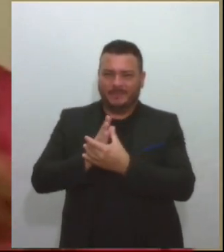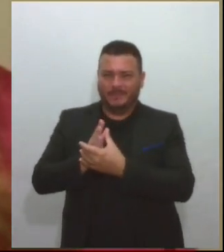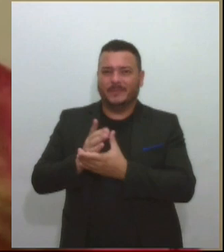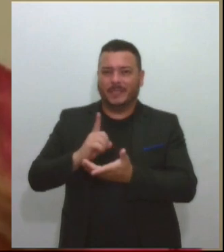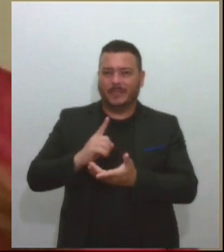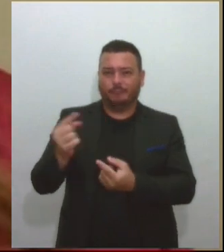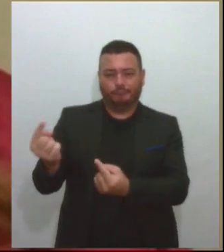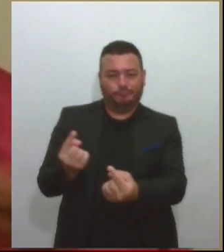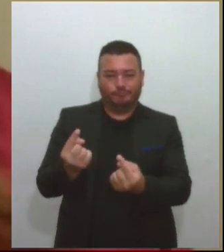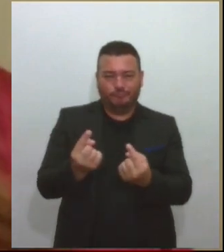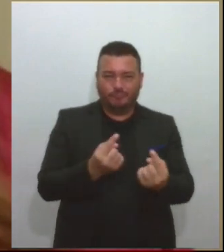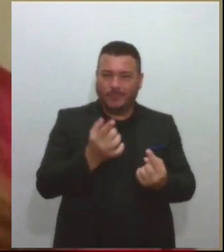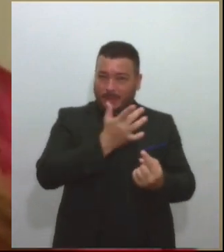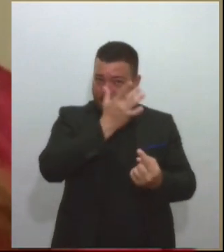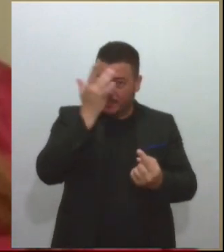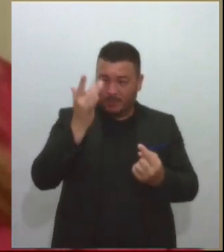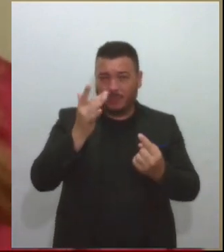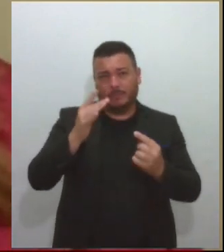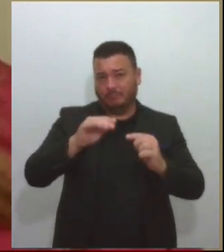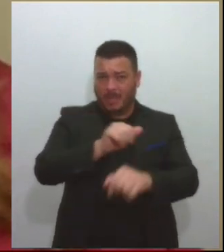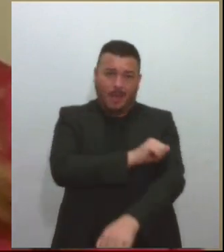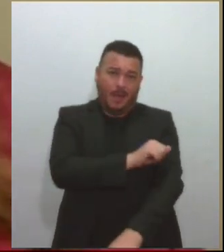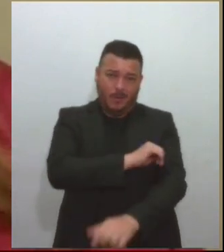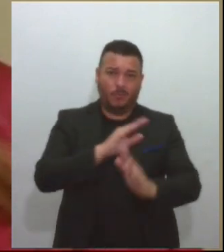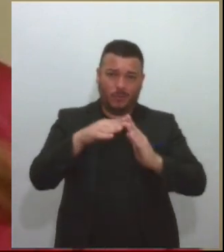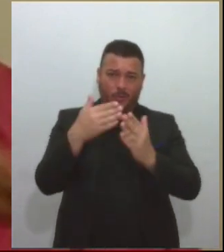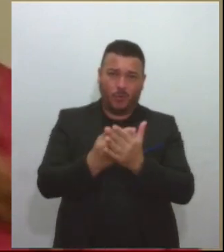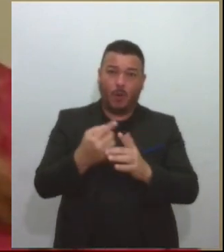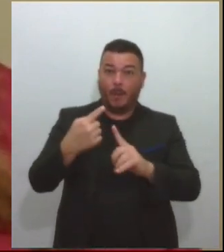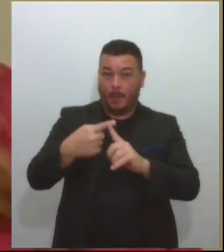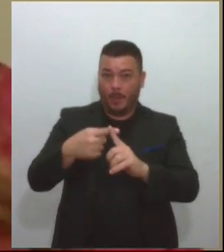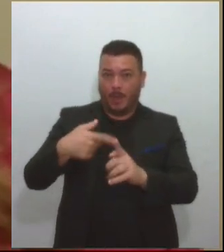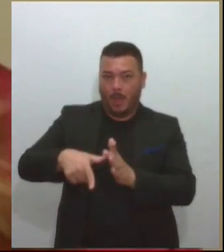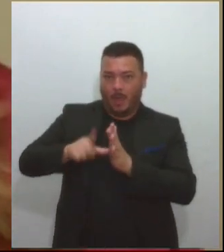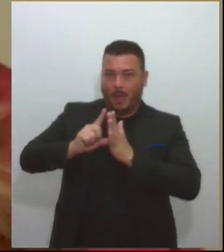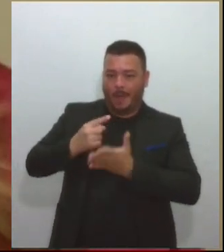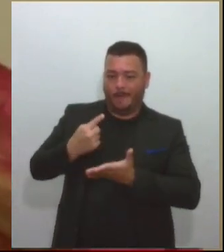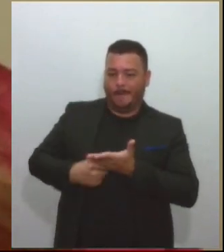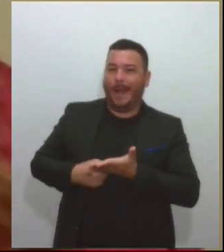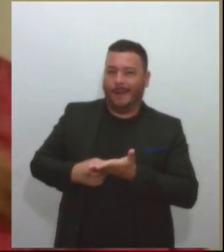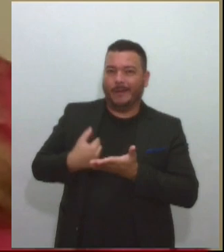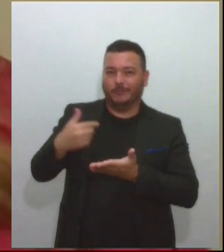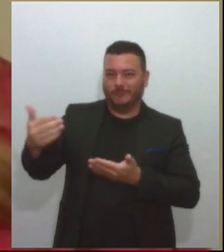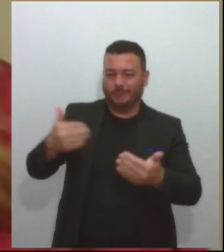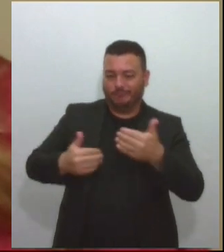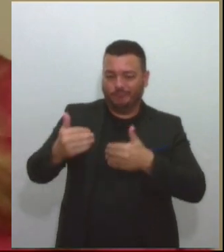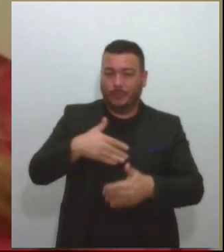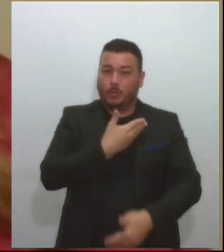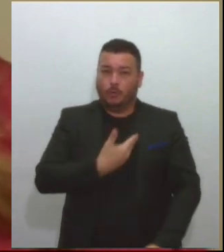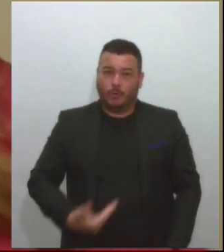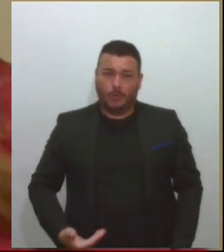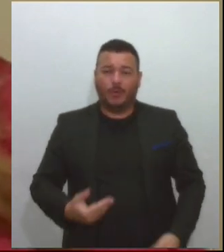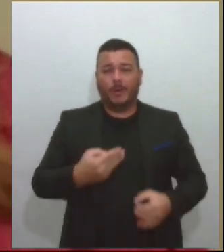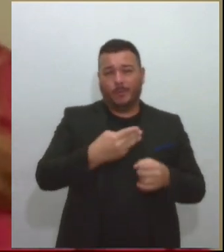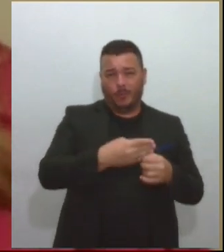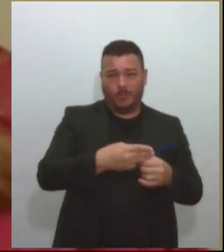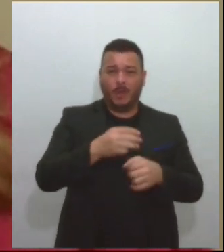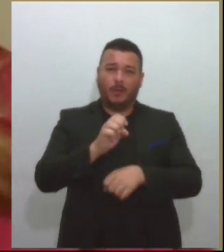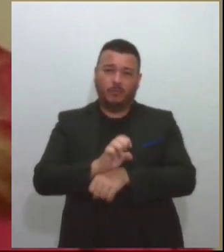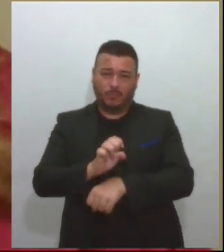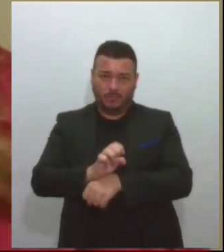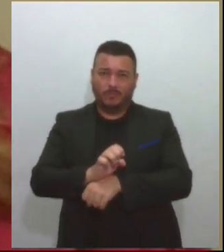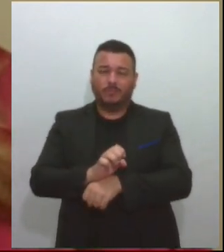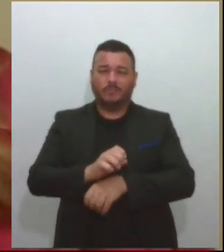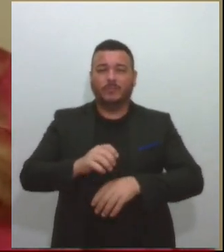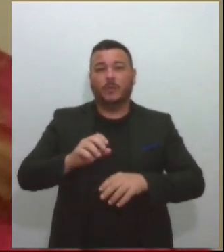escolas diariamente com agendamento, entre escolas públicas, municipais, da iniciativa privada,